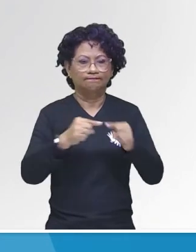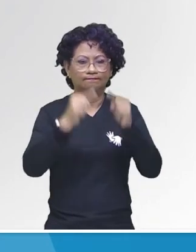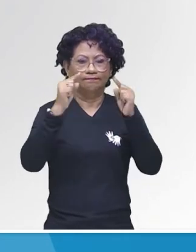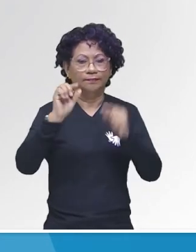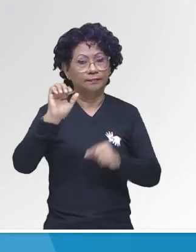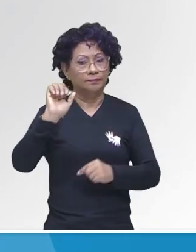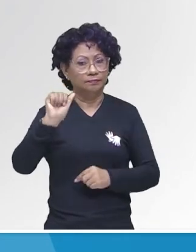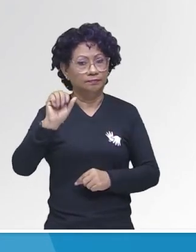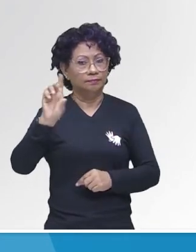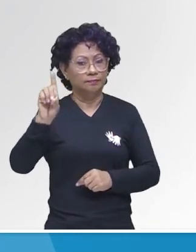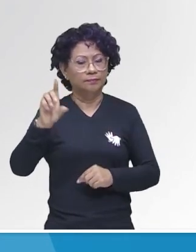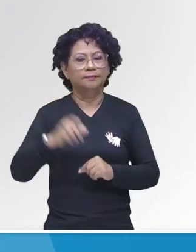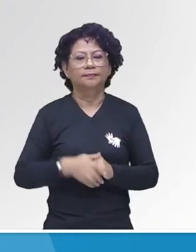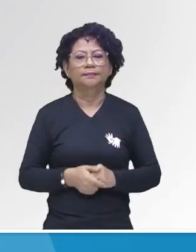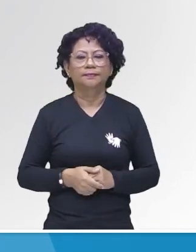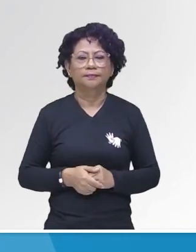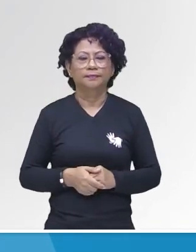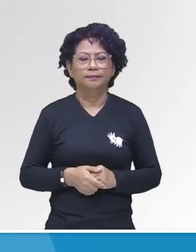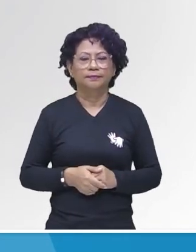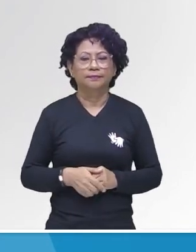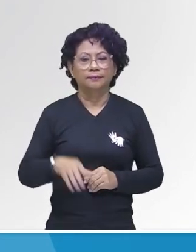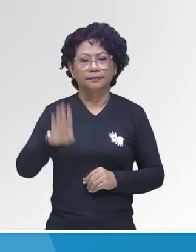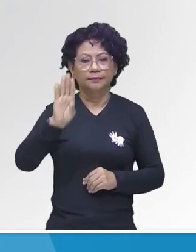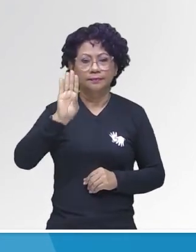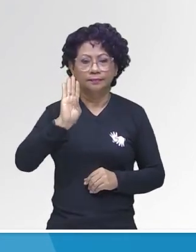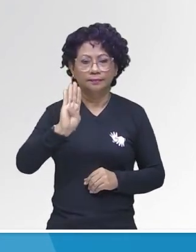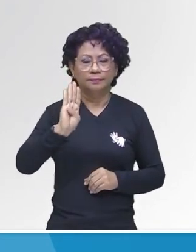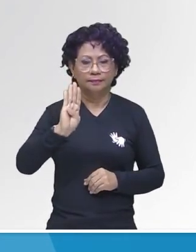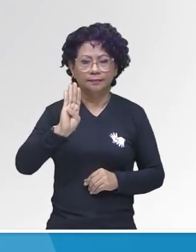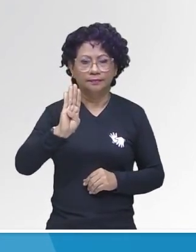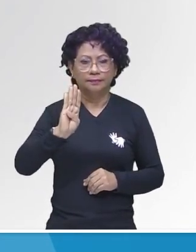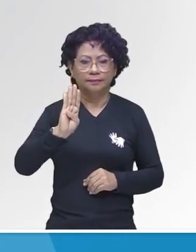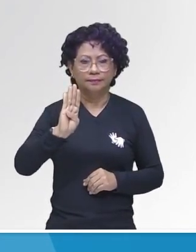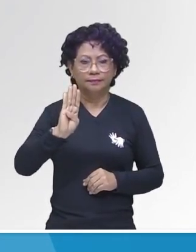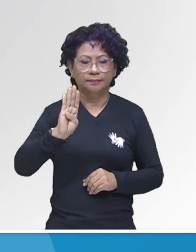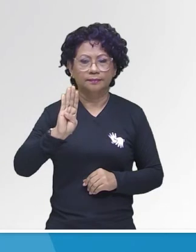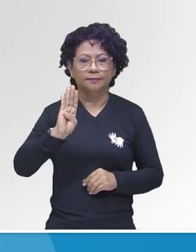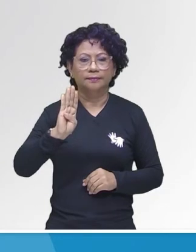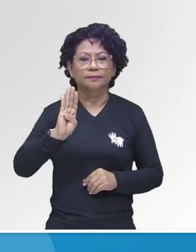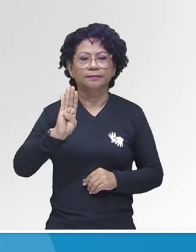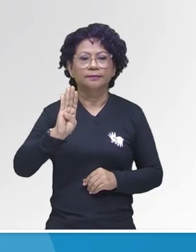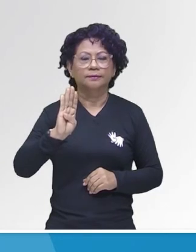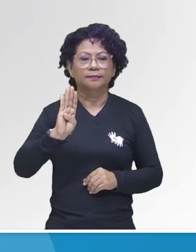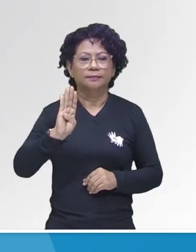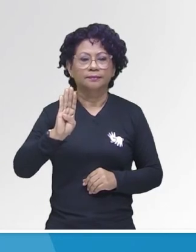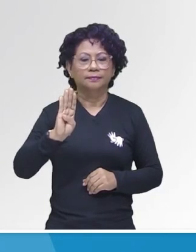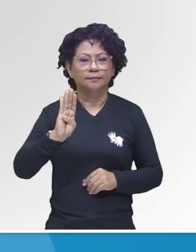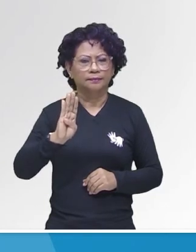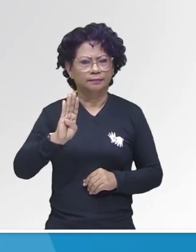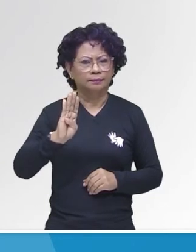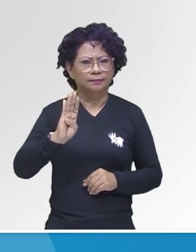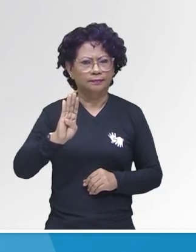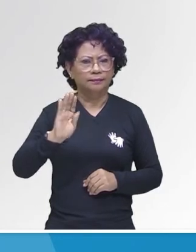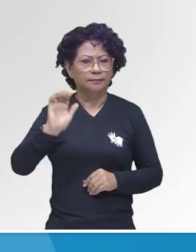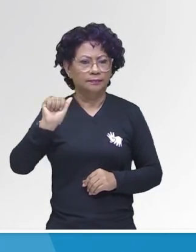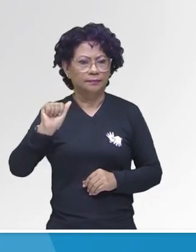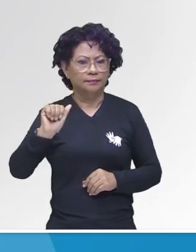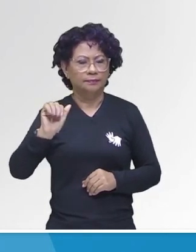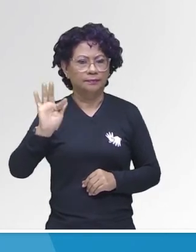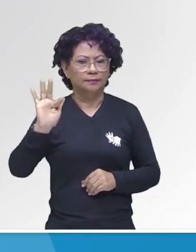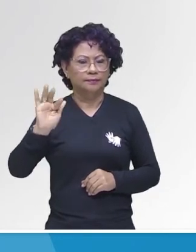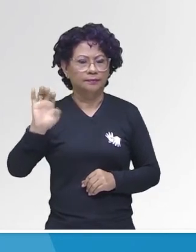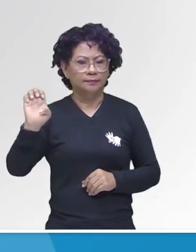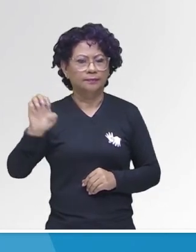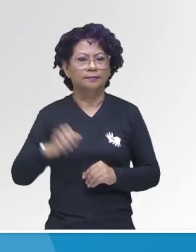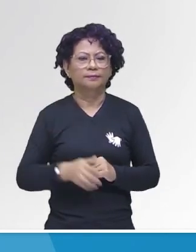D. Na letra B, vamos analisar aí os vértices A, F e E. E